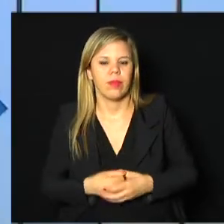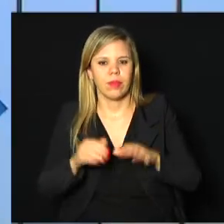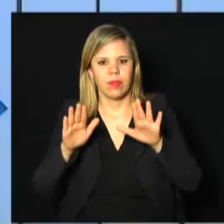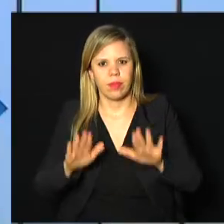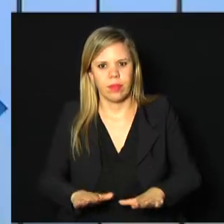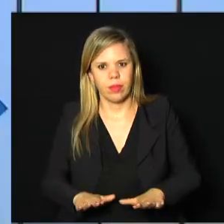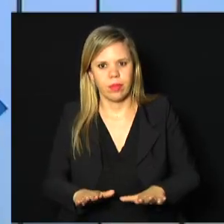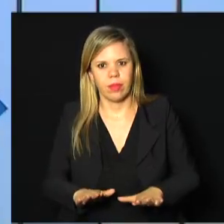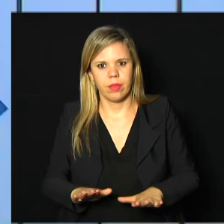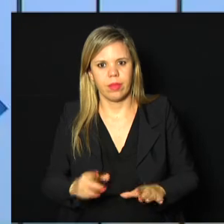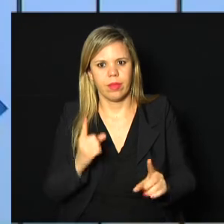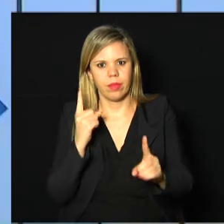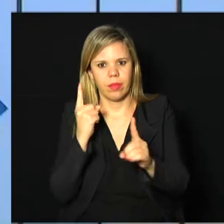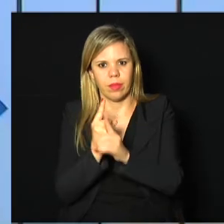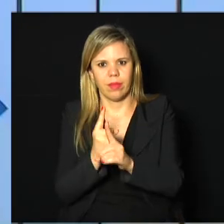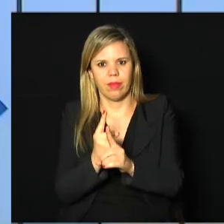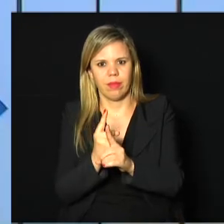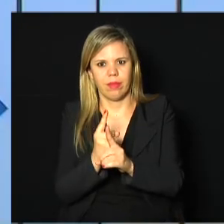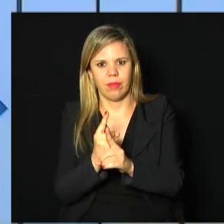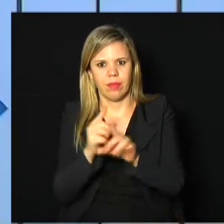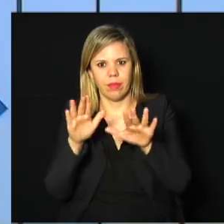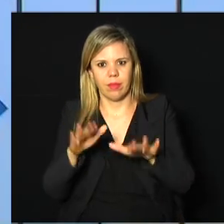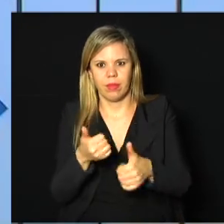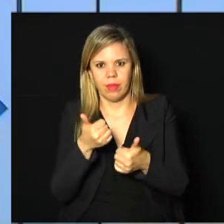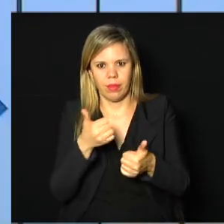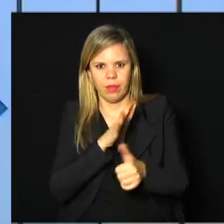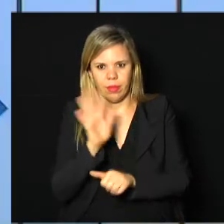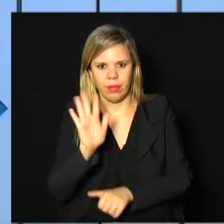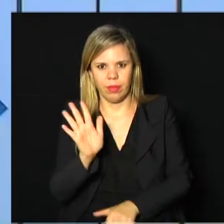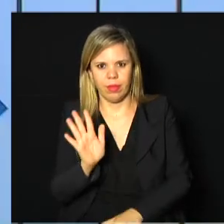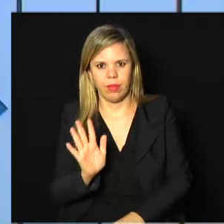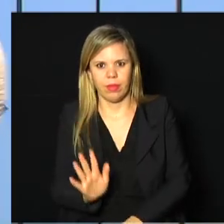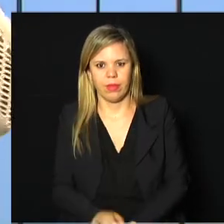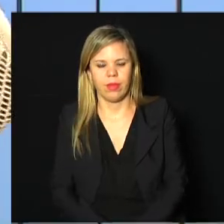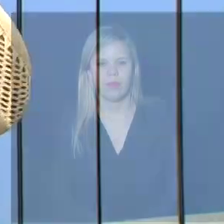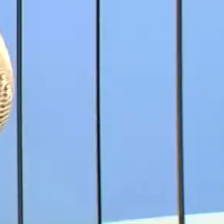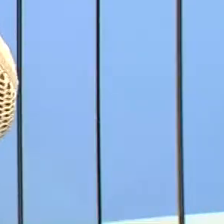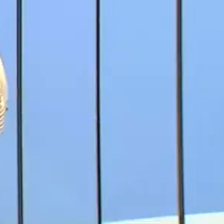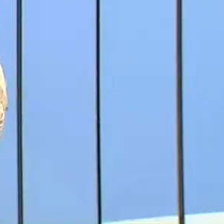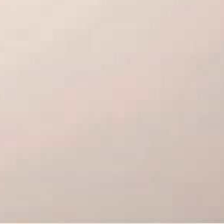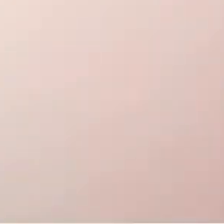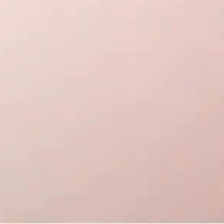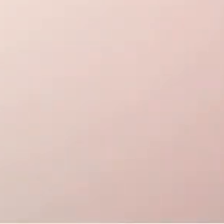comunidade. Eu fico por aqui, hein? Até nosso próximo encontro. Fique bem. Tchau!